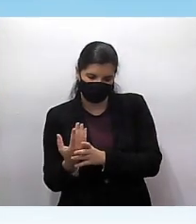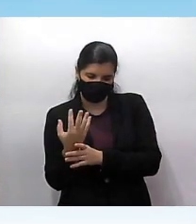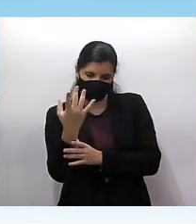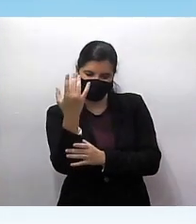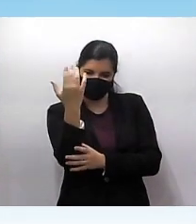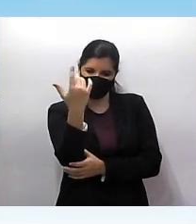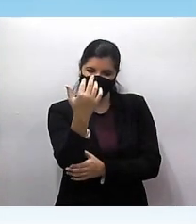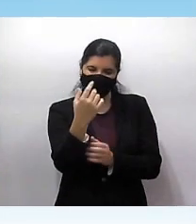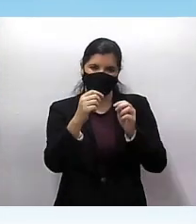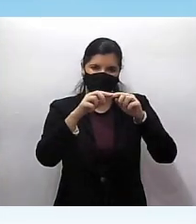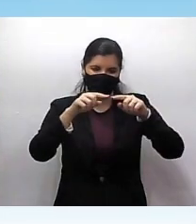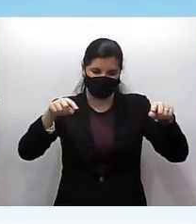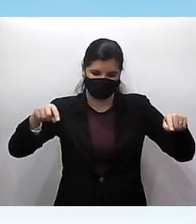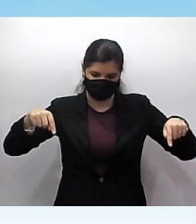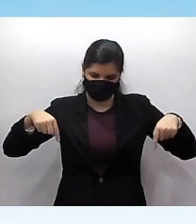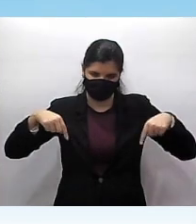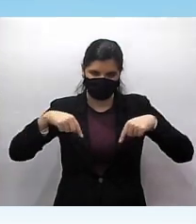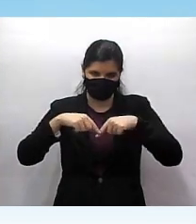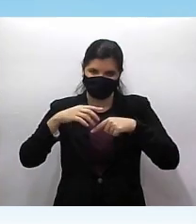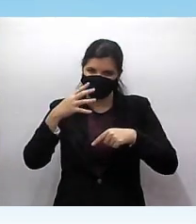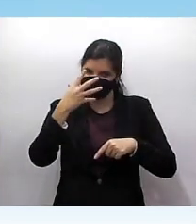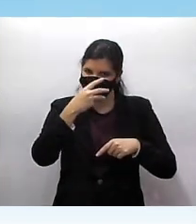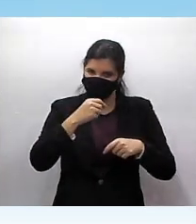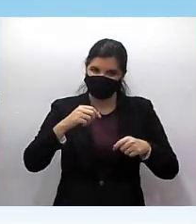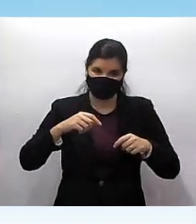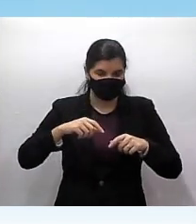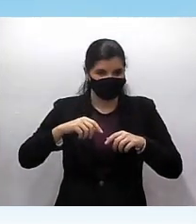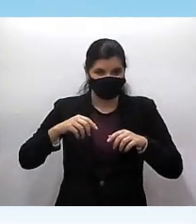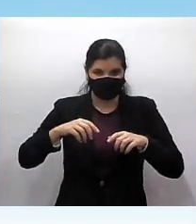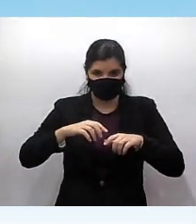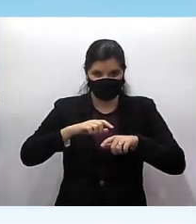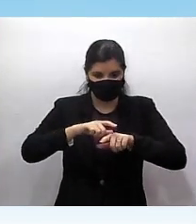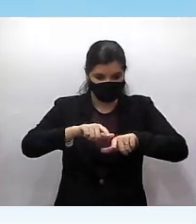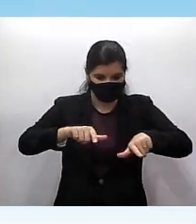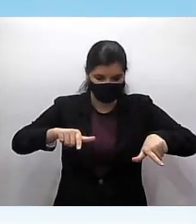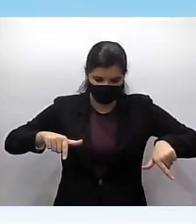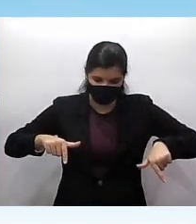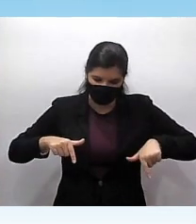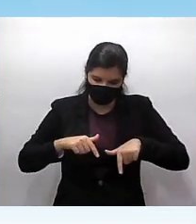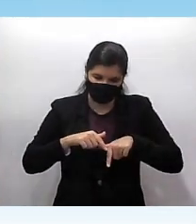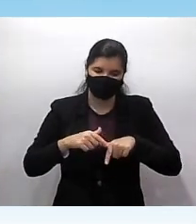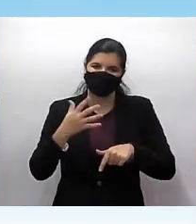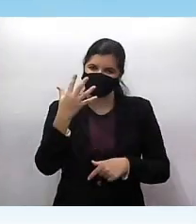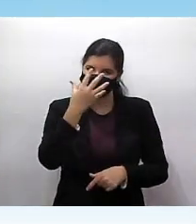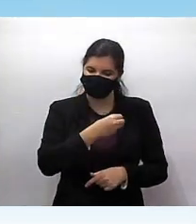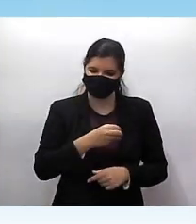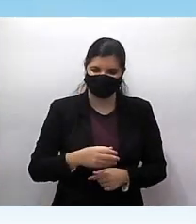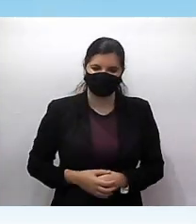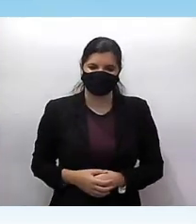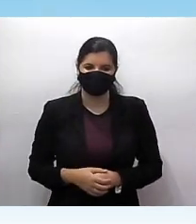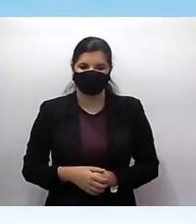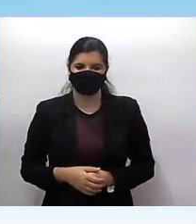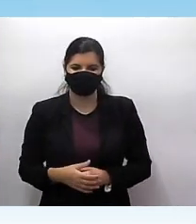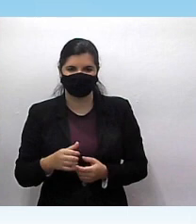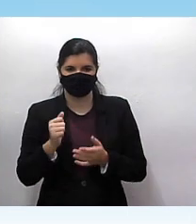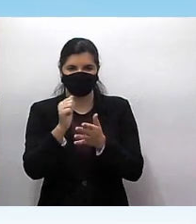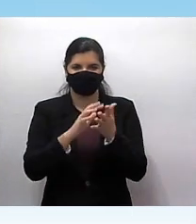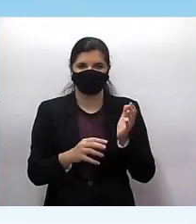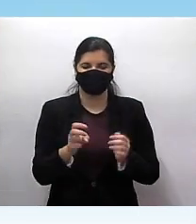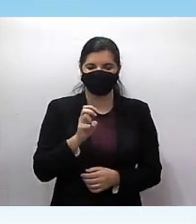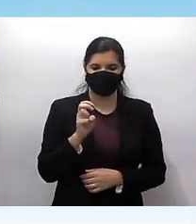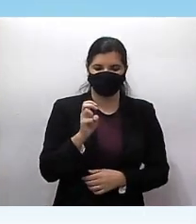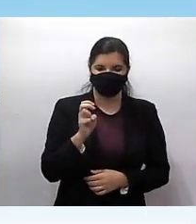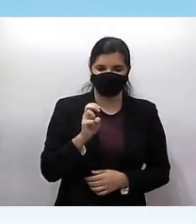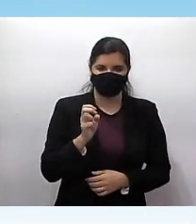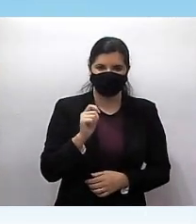vão circular esse terreno e o meio vai ficar livre para fazer um monte de coisa aí, tá? Bom, a atividade 5